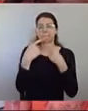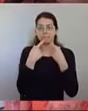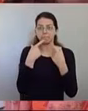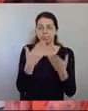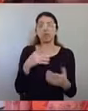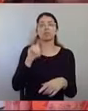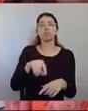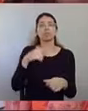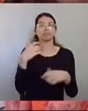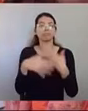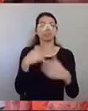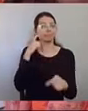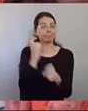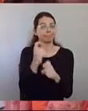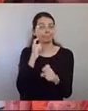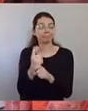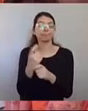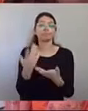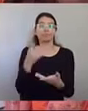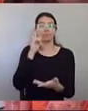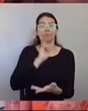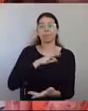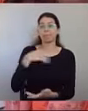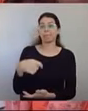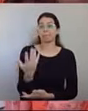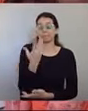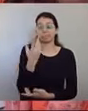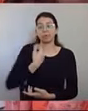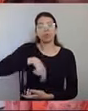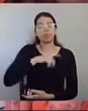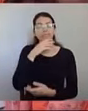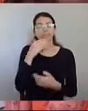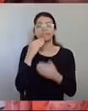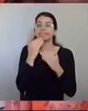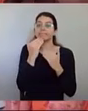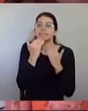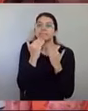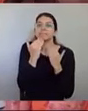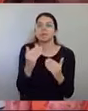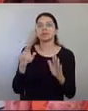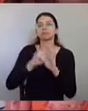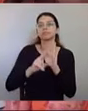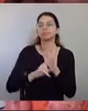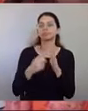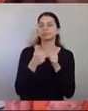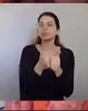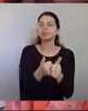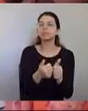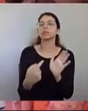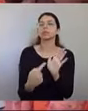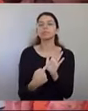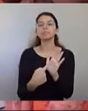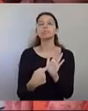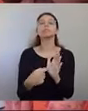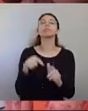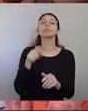atividade. Assim, excelentíssima senhora Presidente, vimos requerer, nos termos do regimento da Assembleia Municipal de Oeiras, que solicite a presença do administrador